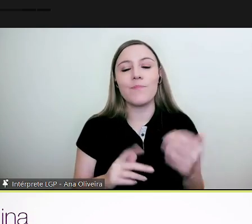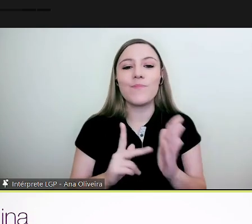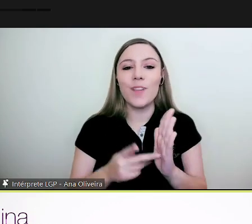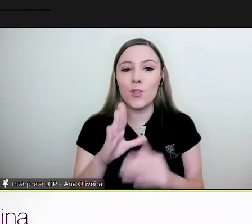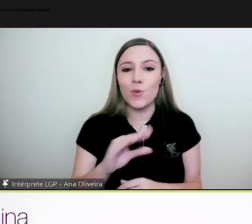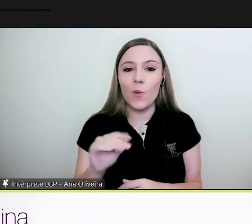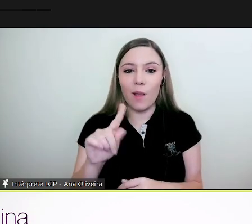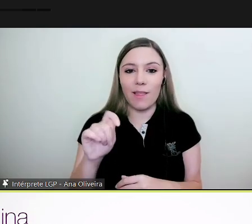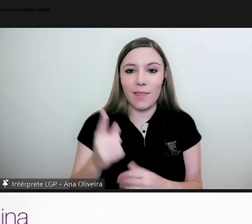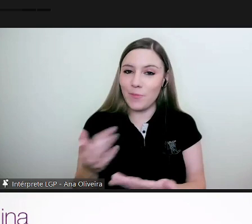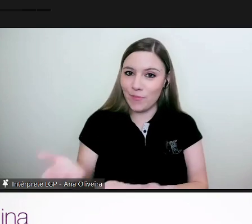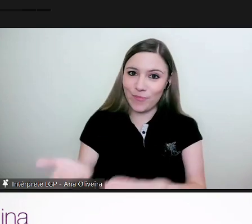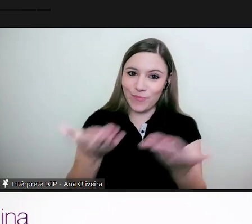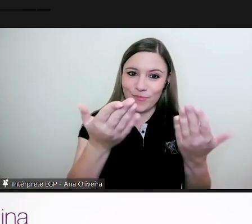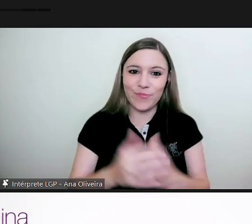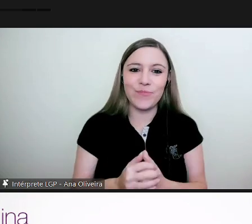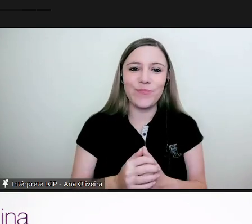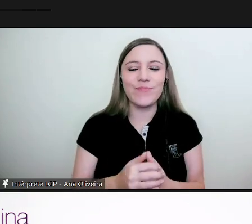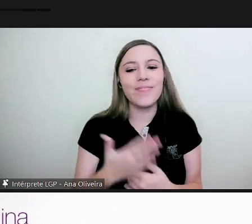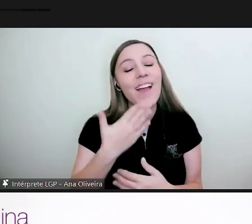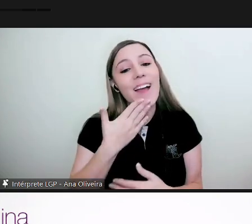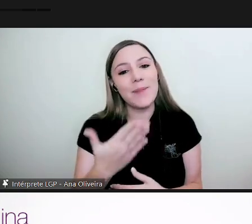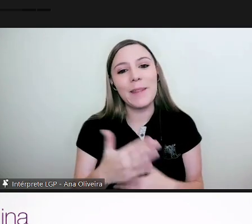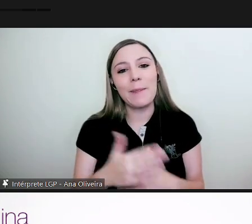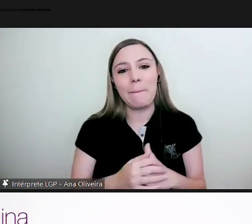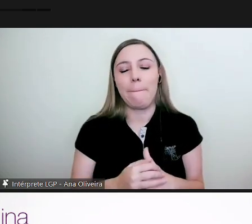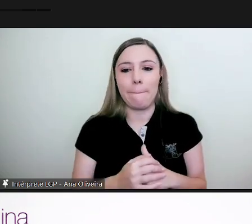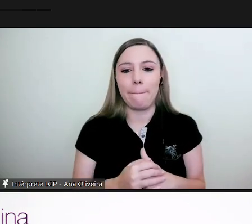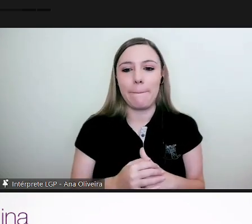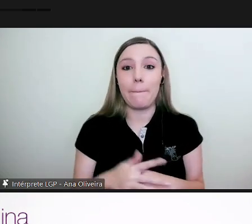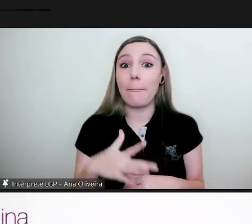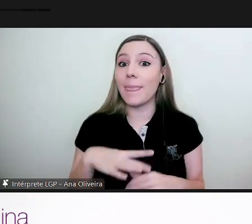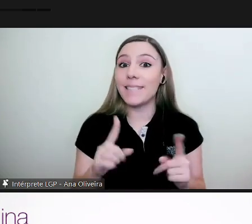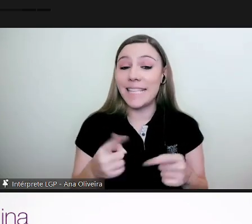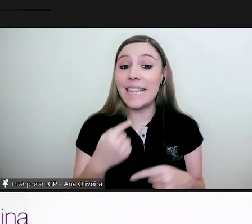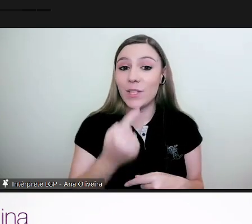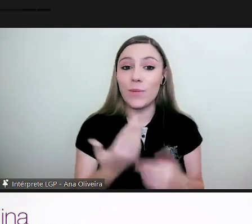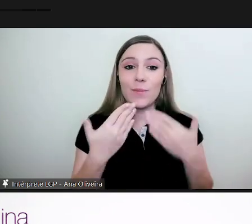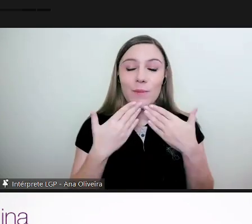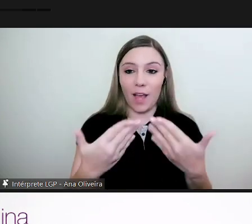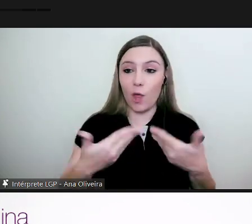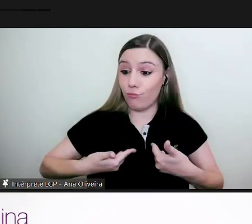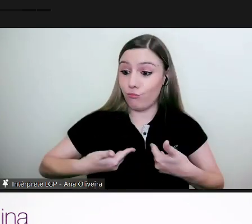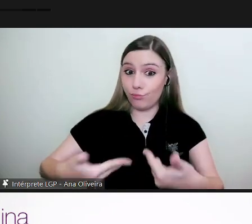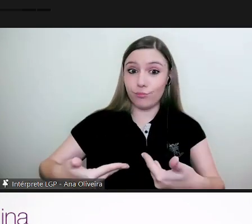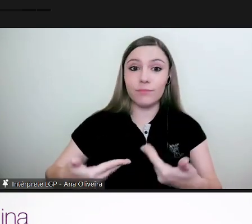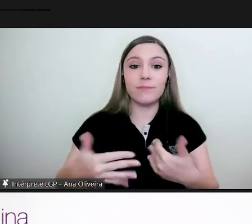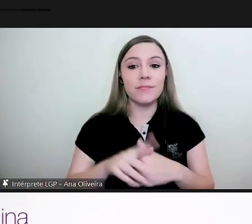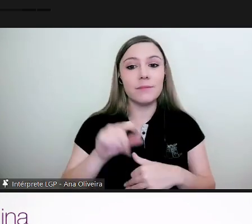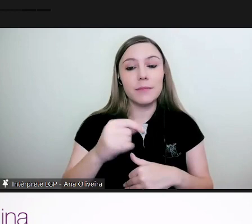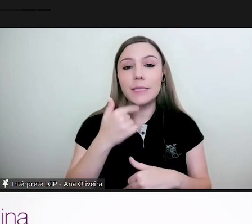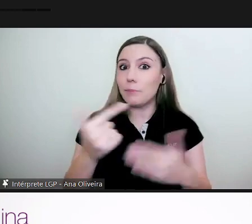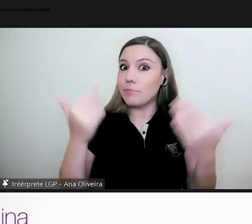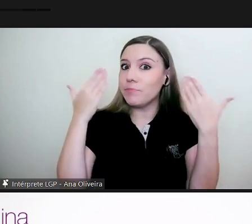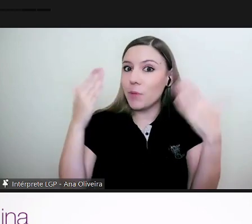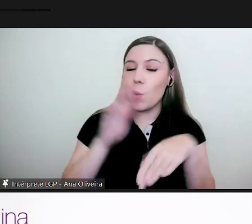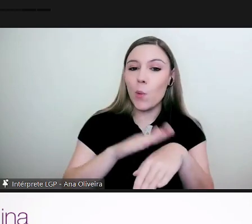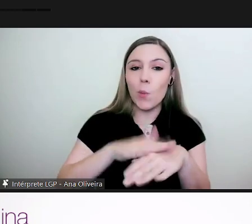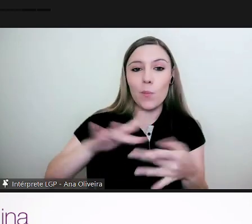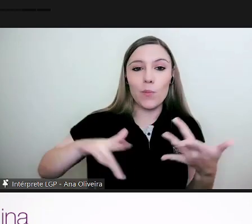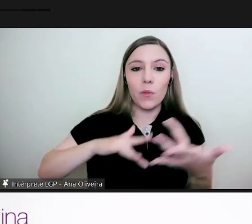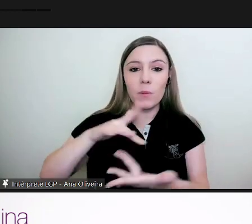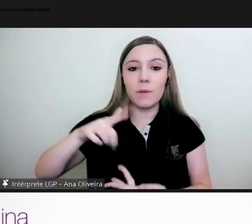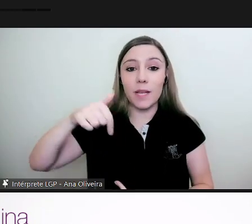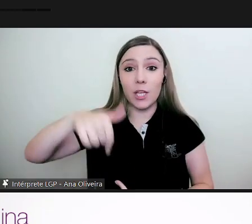fala que é seu. Obrigado e queria começar por agradecer o convite e felicitar por esta sessão, que